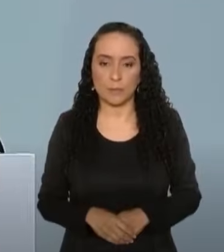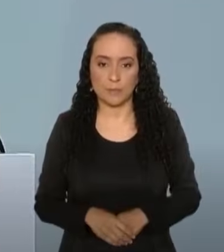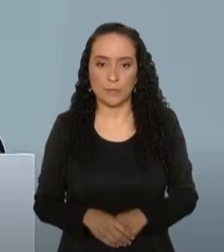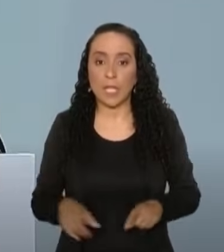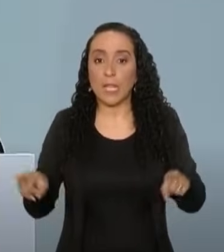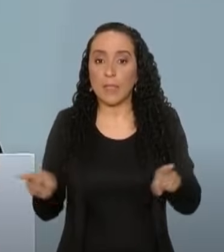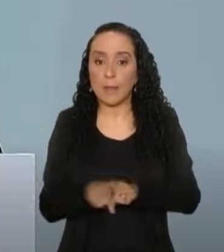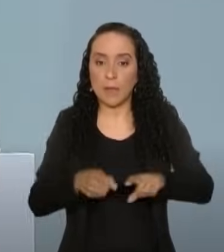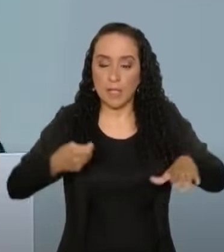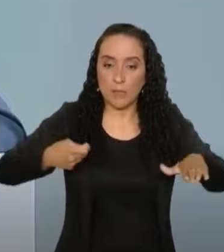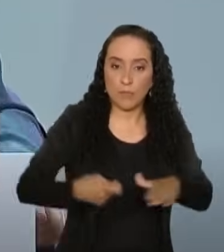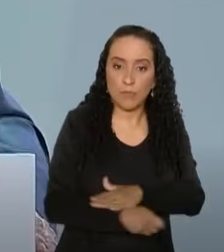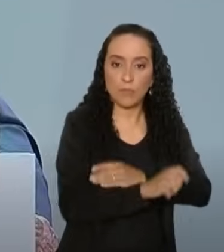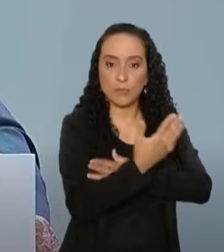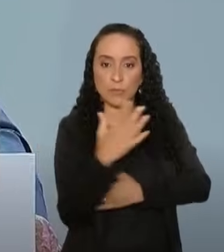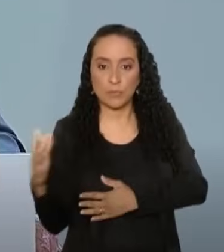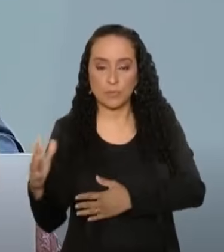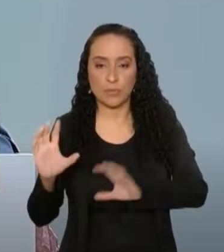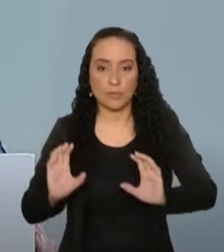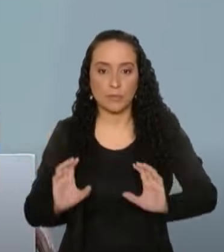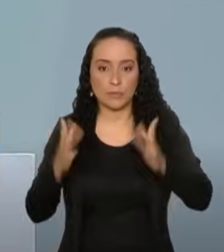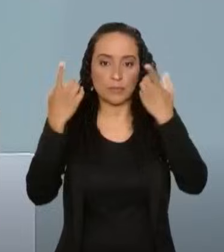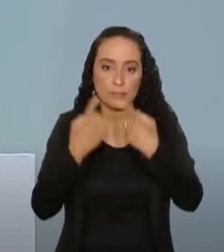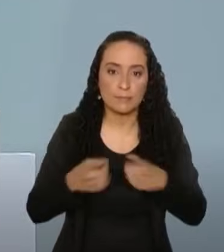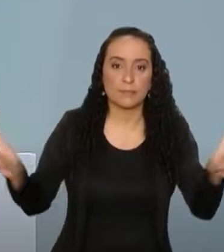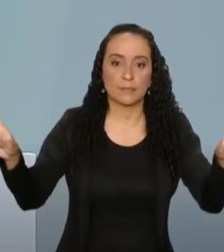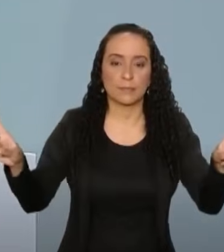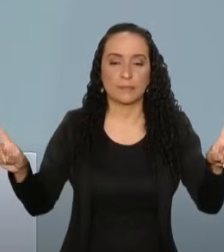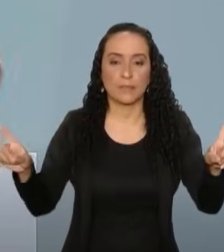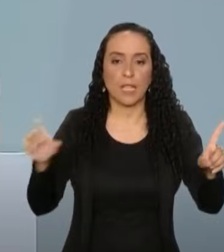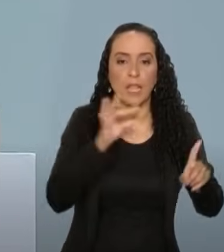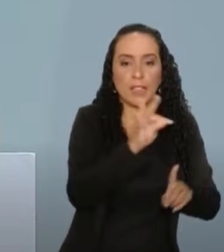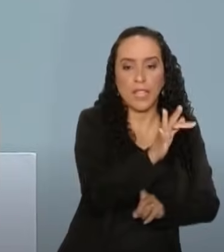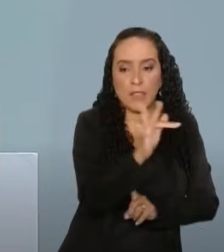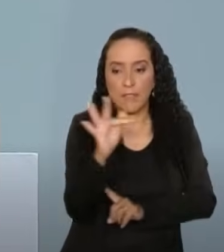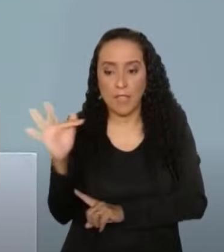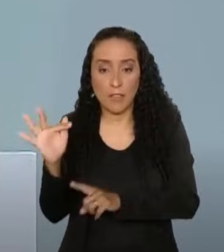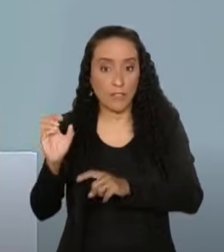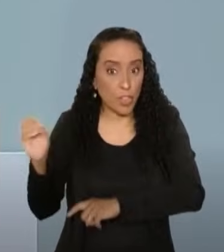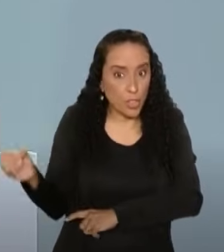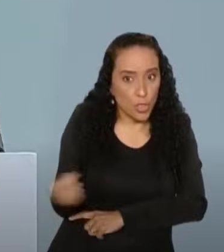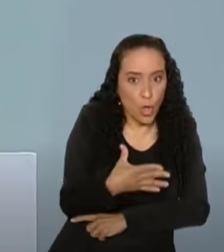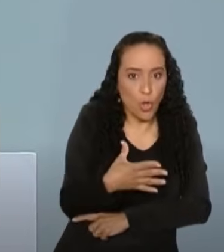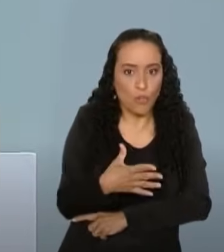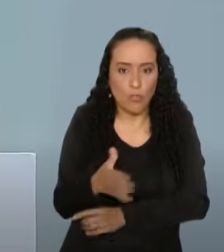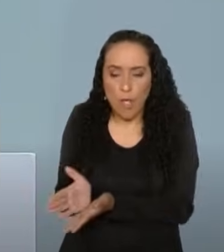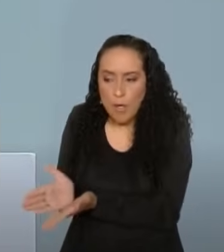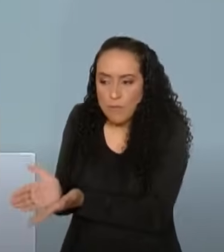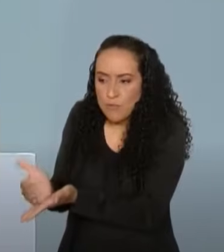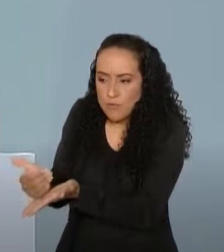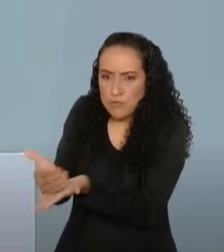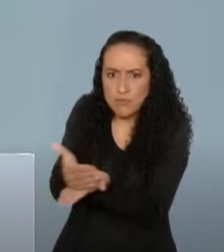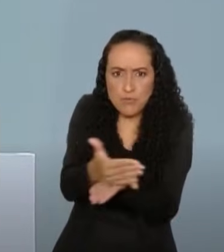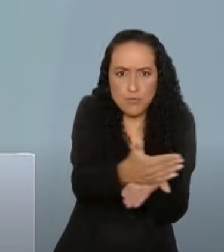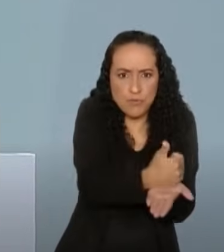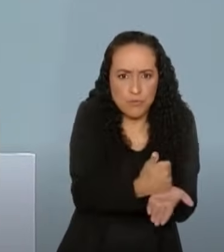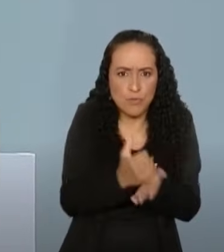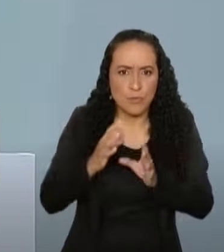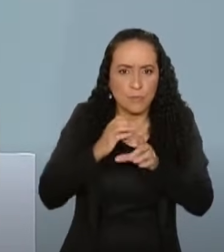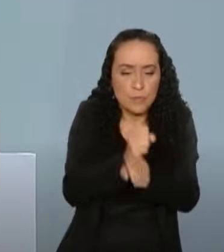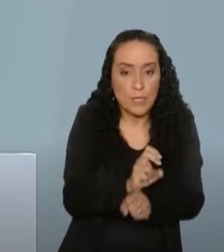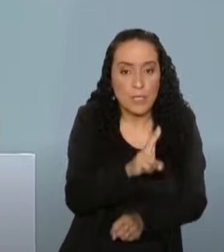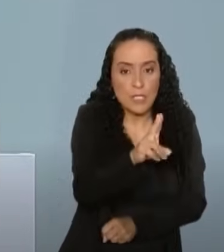Lançamos o Fundo de Florestas Tropicais para Sempre, um mecanismo inovador que angariou num só dia